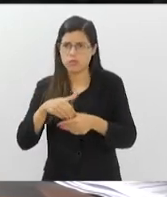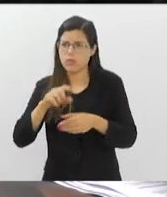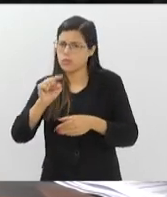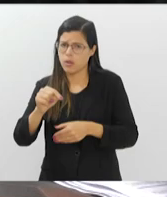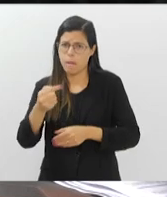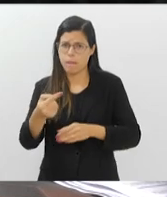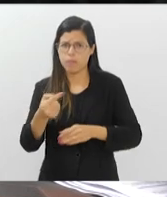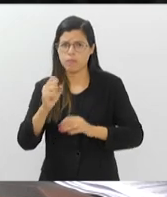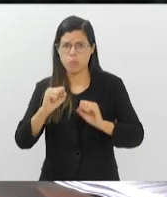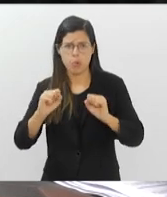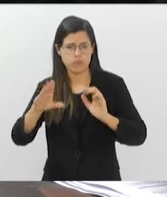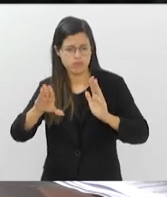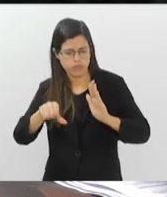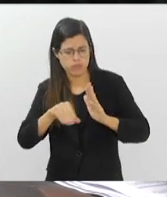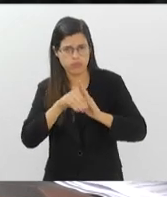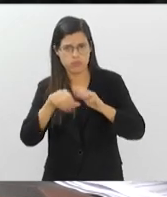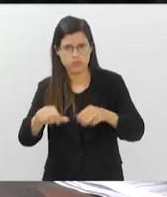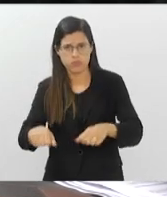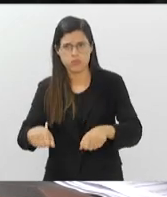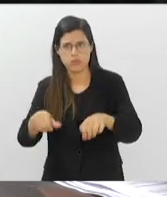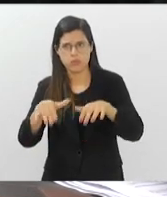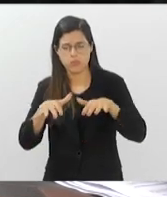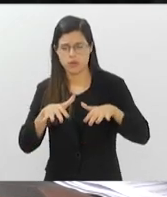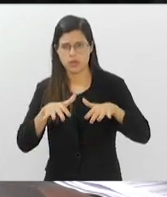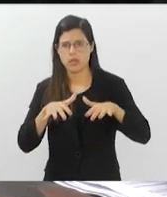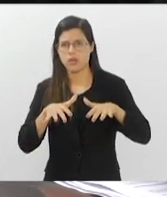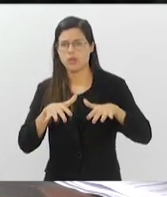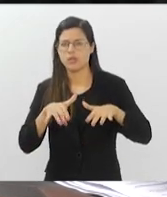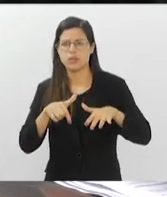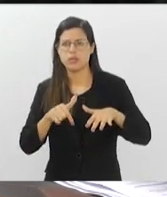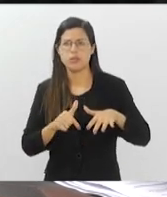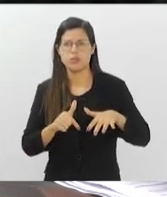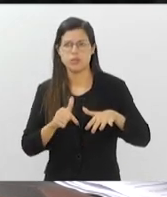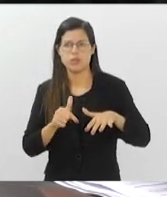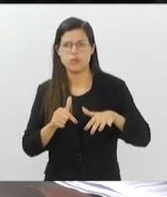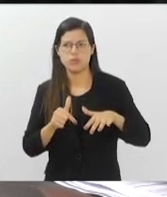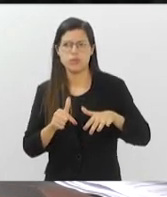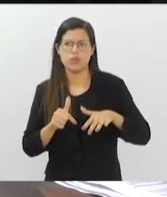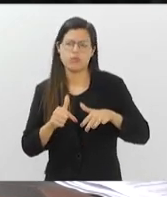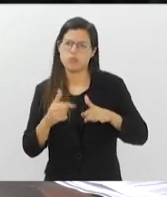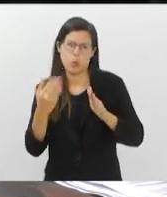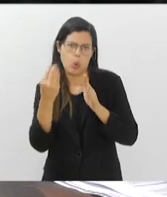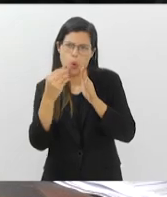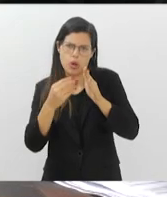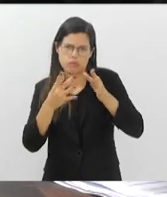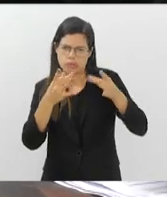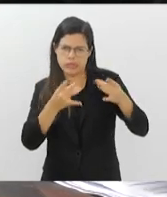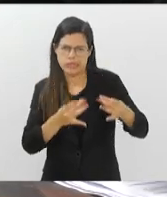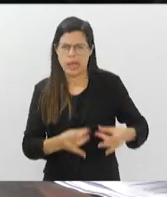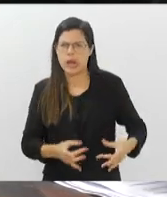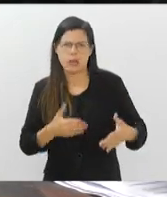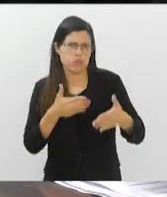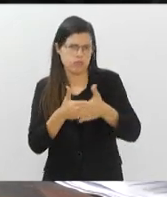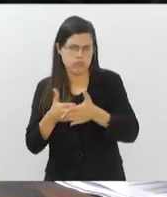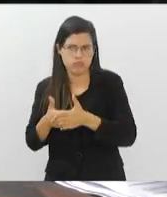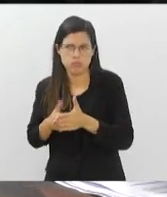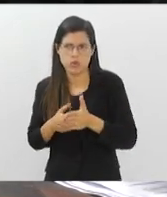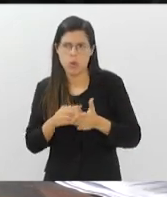emendado no plenário, colocando condicionantes